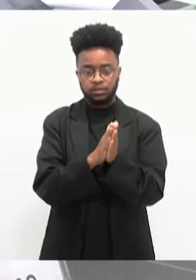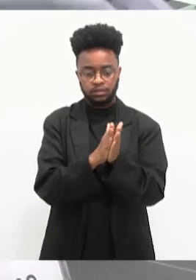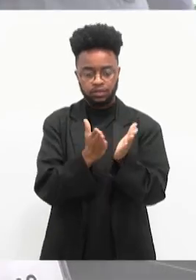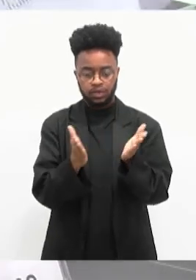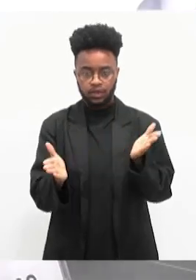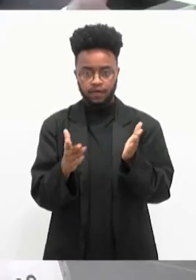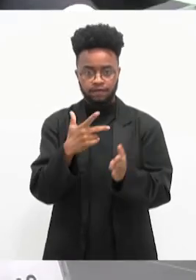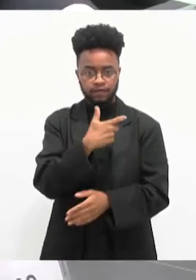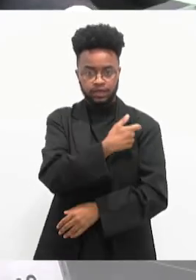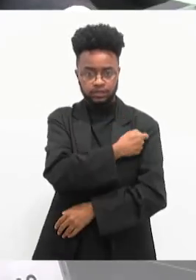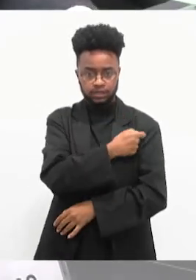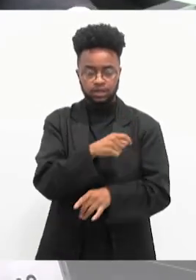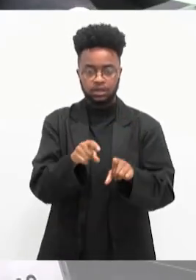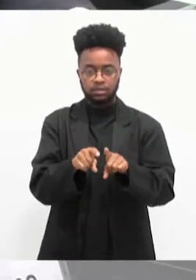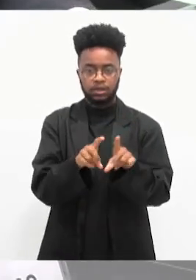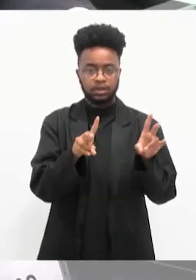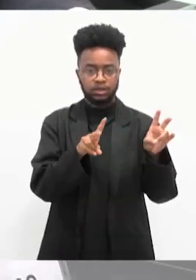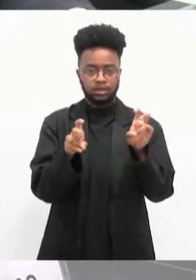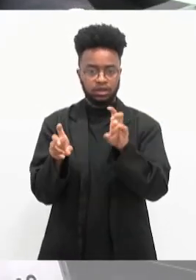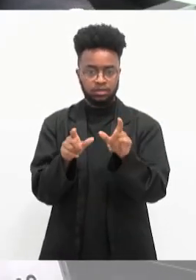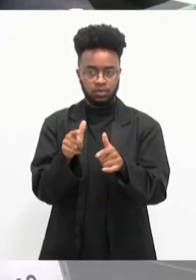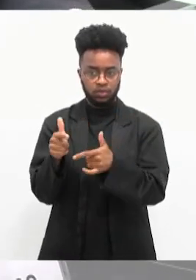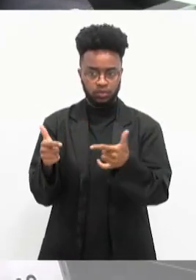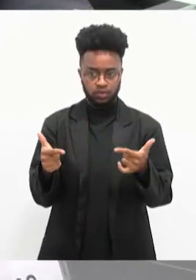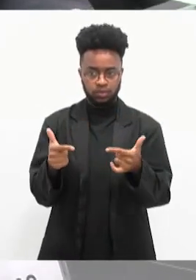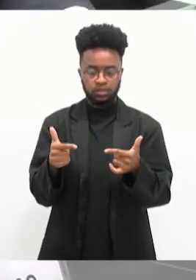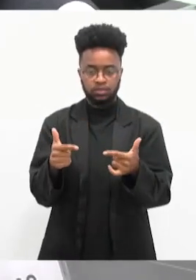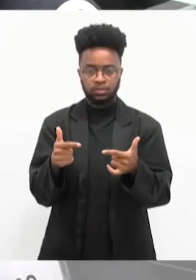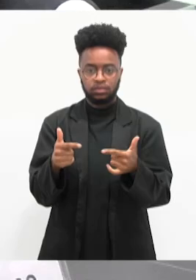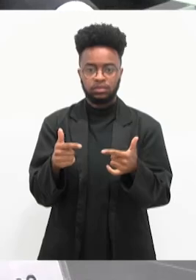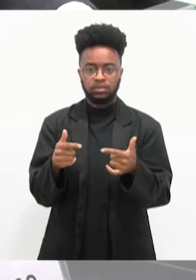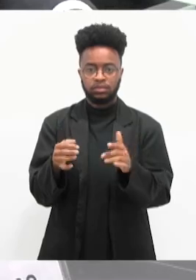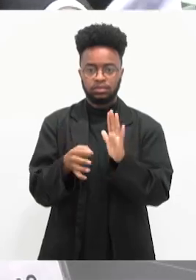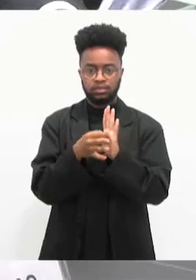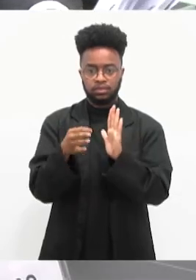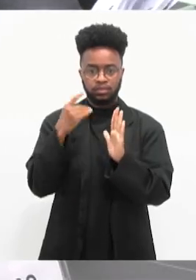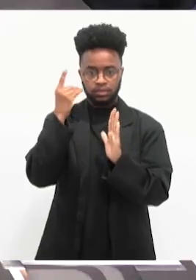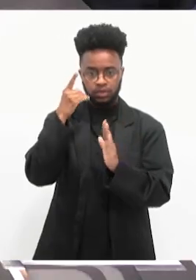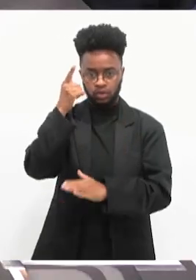vacinação e da outras providências. Parecer, deputado Luiz Paulo.